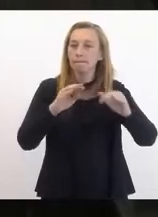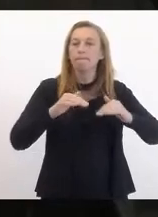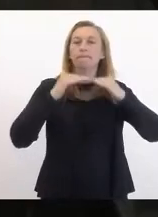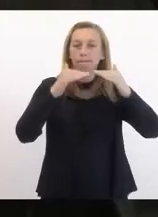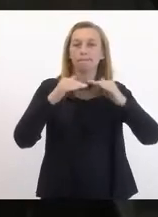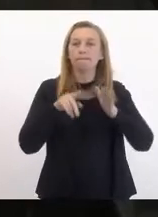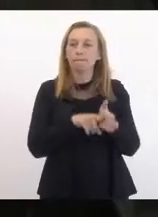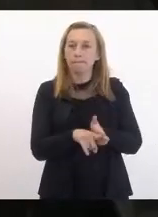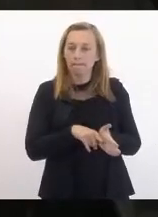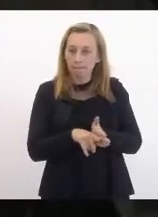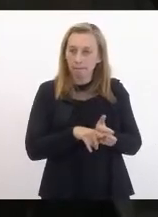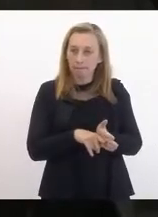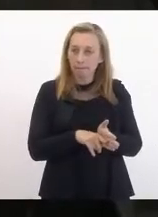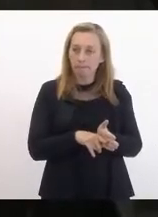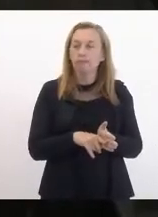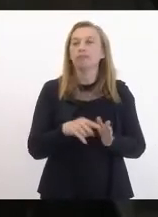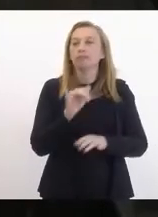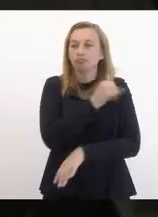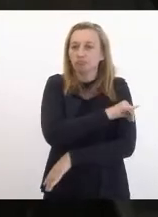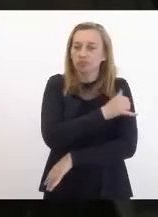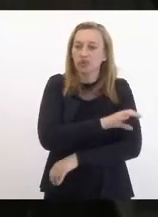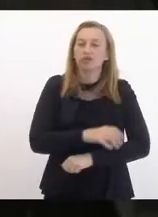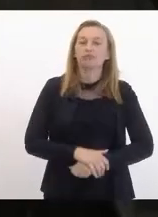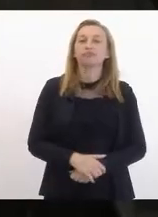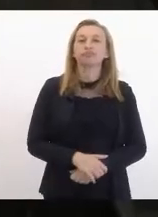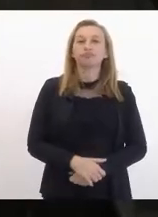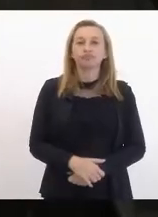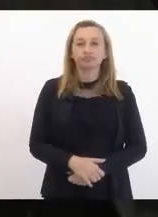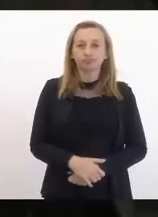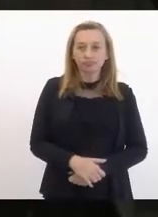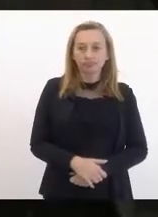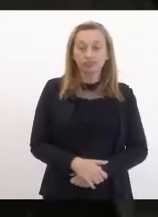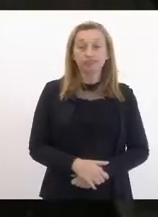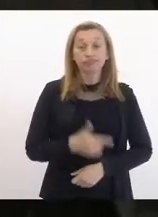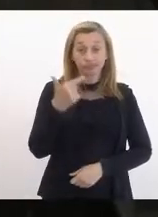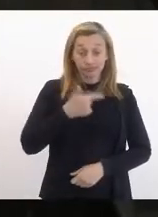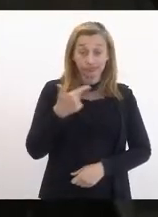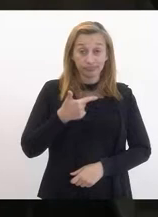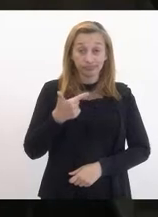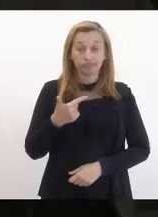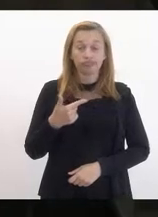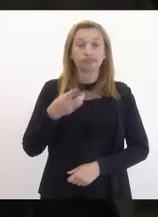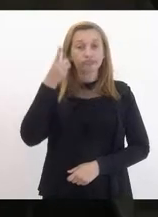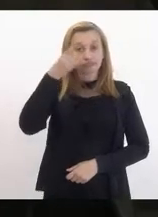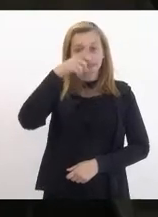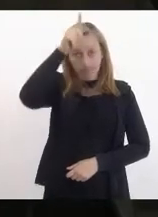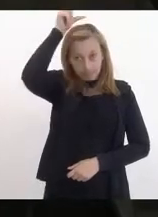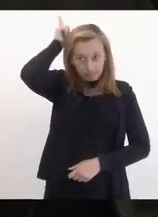e de pesquisa no Rio de Janeiro. O segundo tópico, deputado Luiz Paulo,